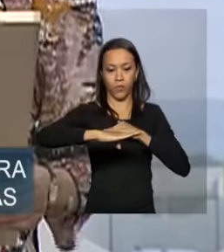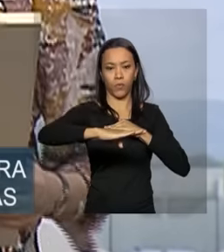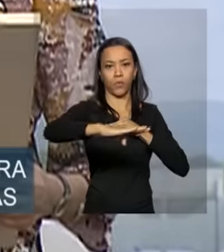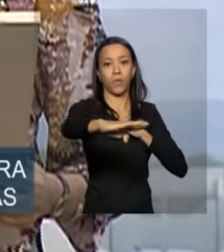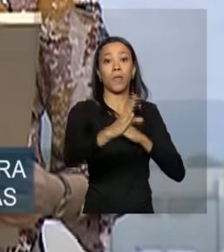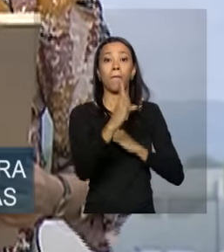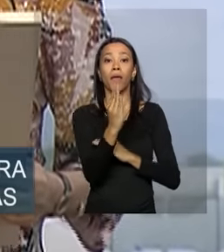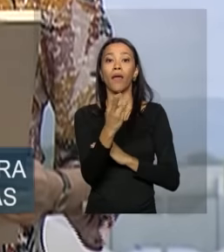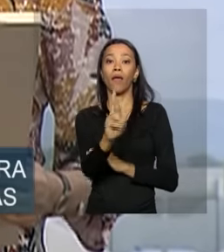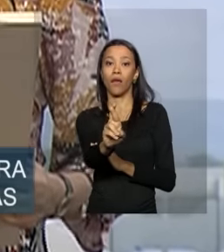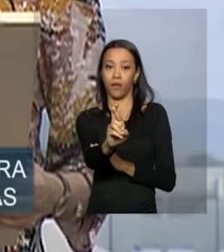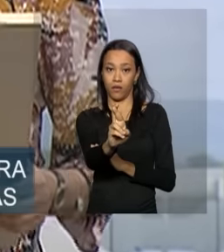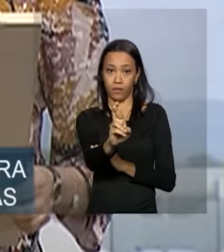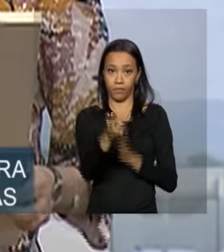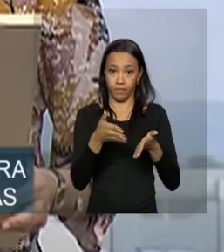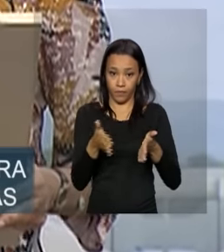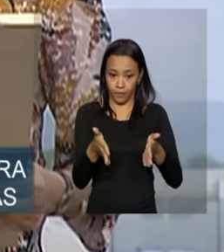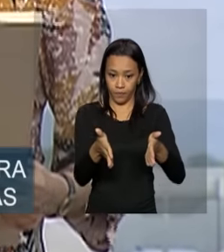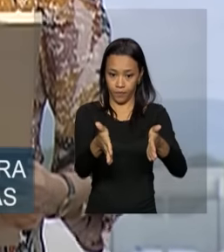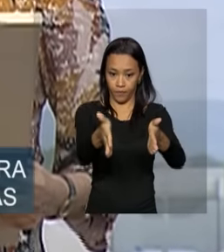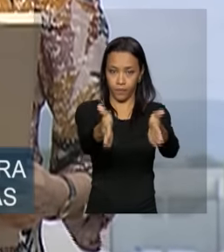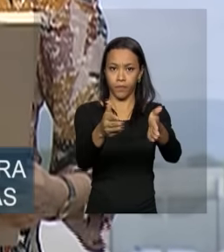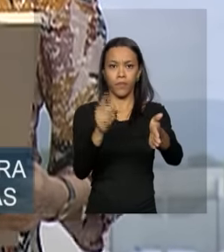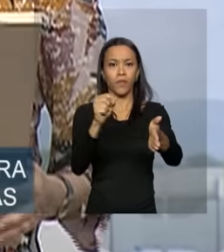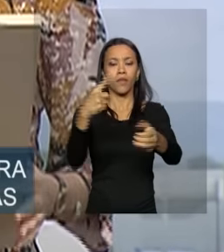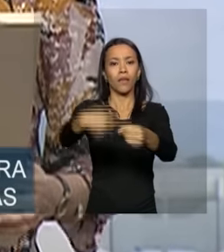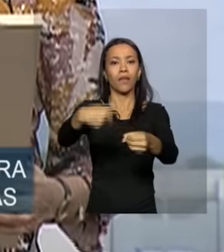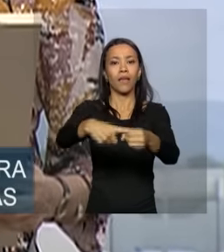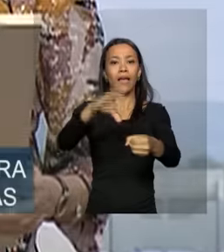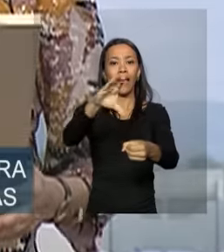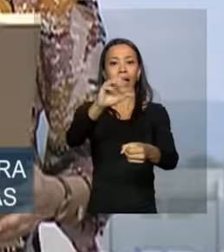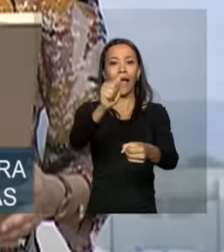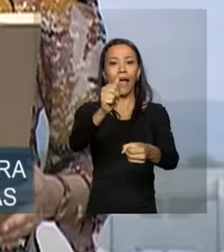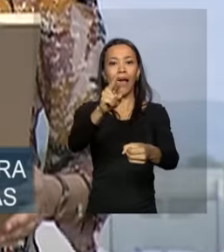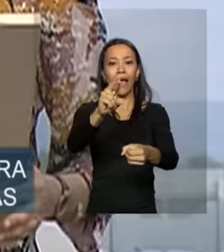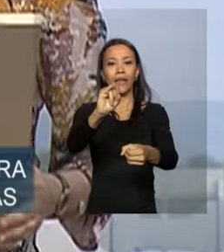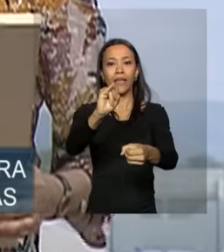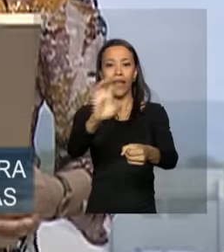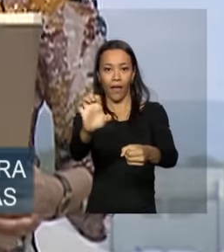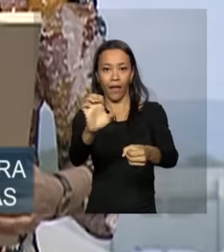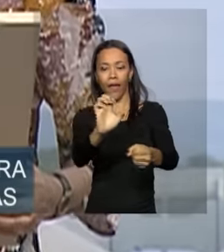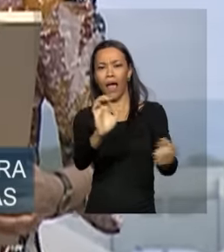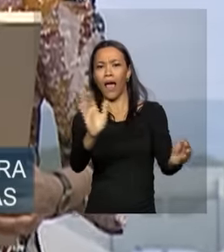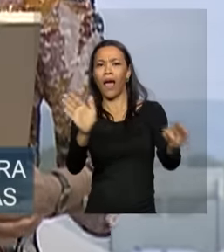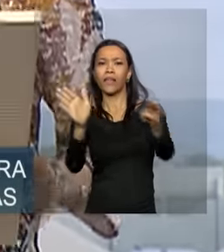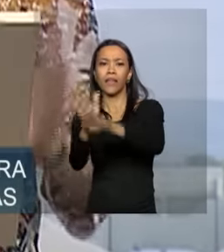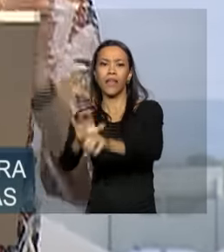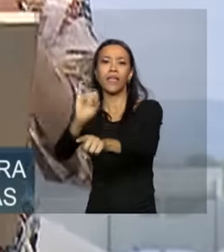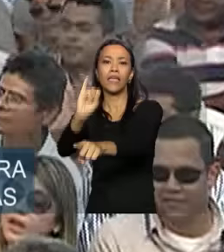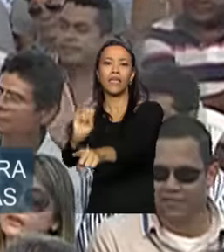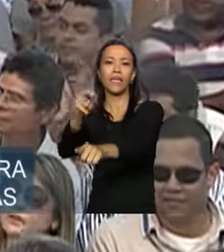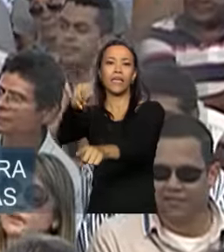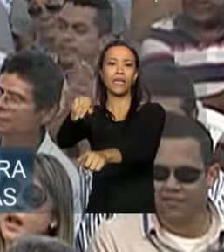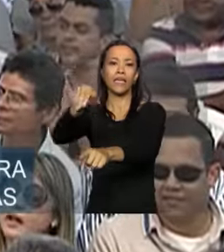BR, que liga Carié até Inajá.